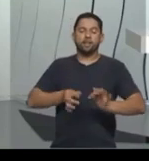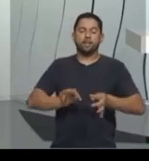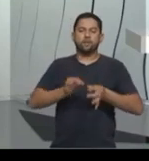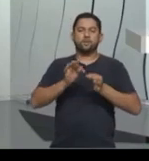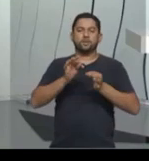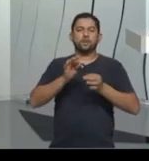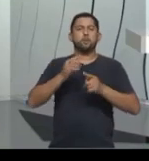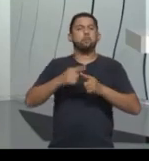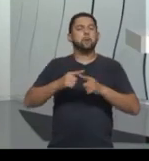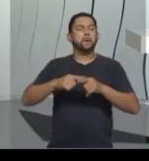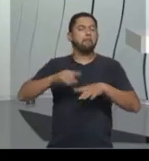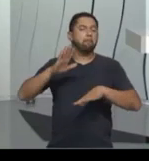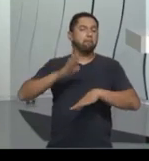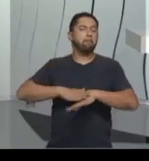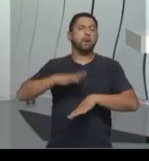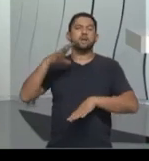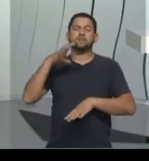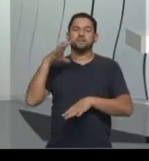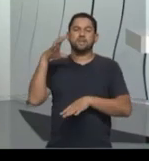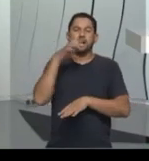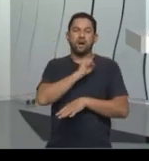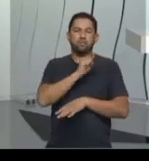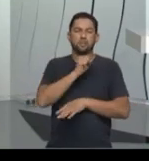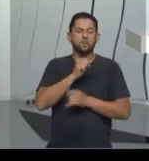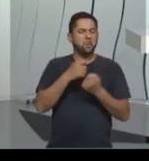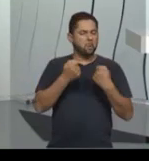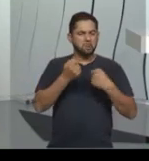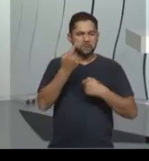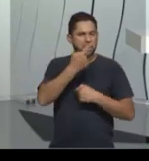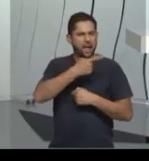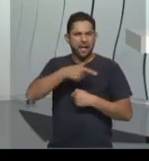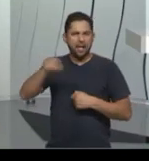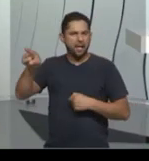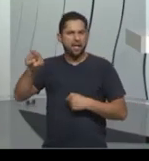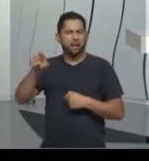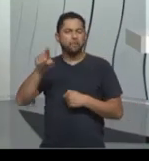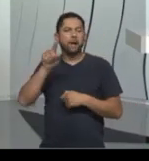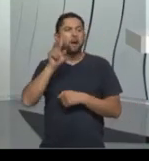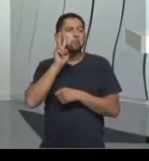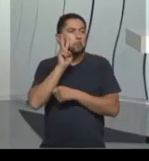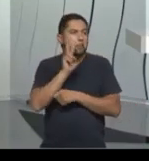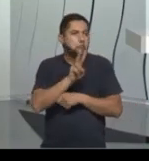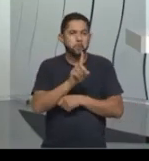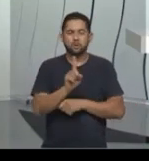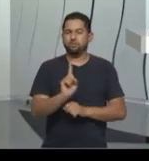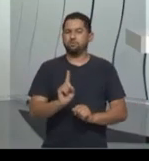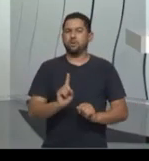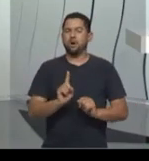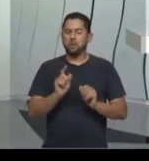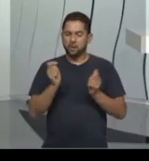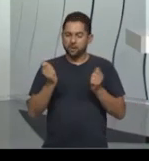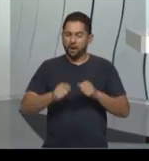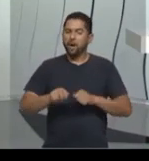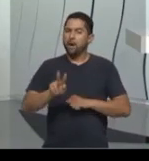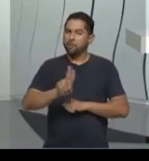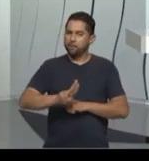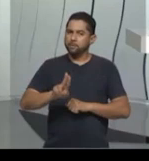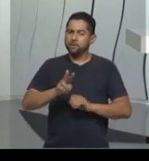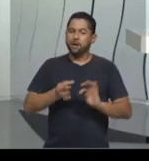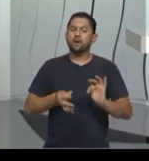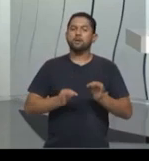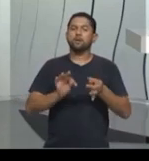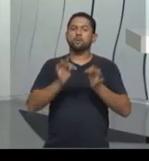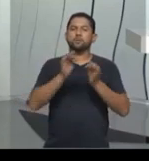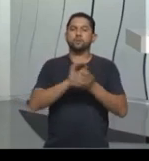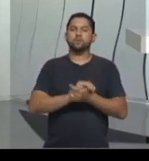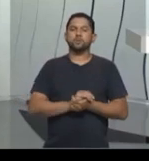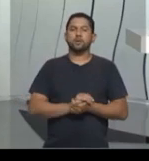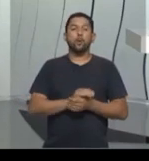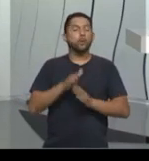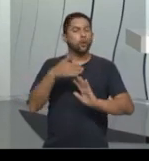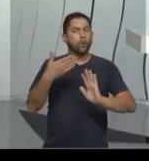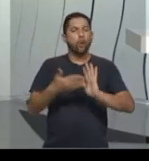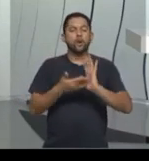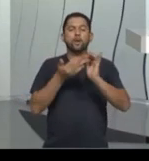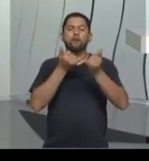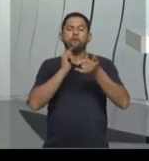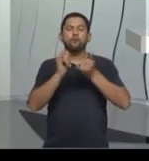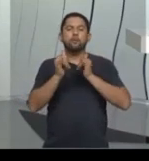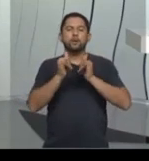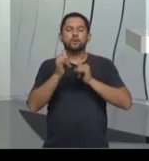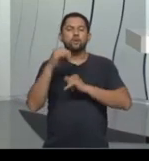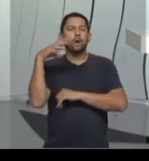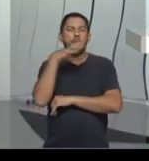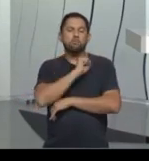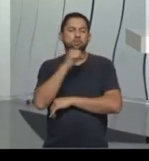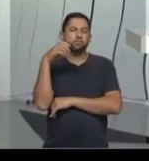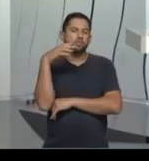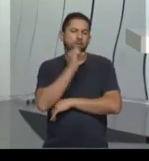mais rápida. Então, esse tratamento dessa informação, daquilo que eu estou tendo aqui, ela vai ser muito rápida, vai ser muito mais ágil.